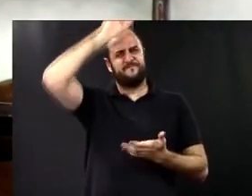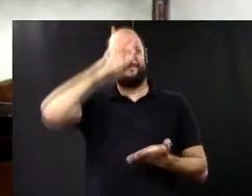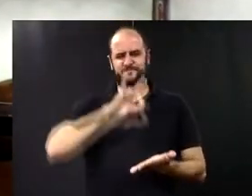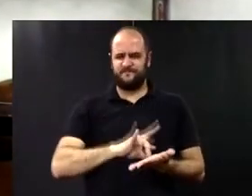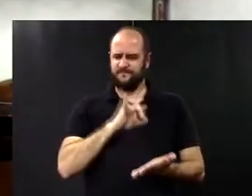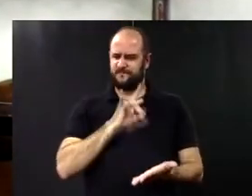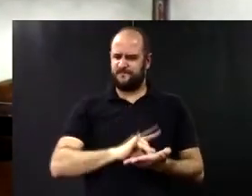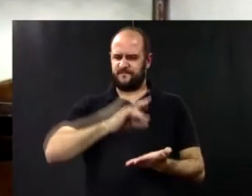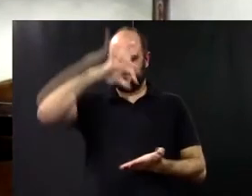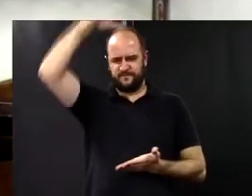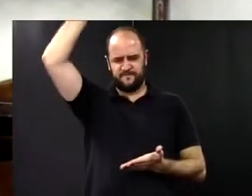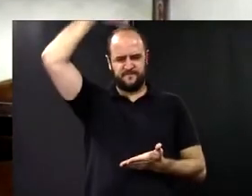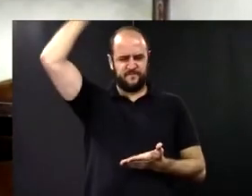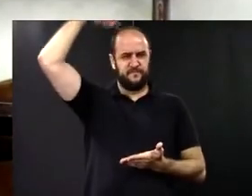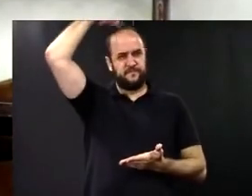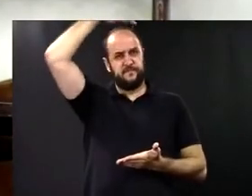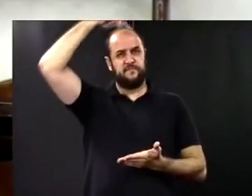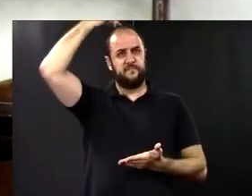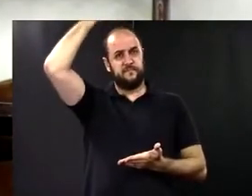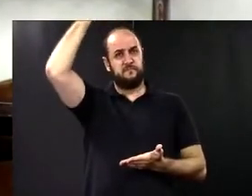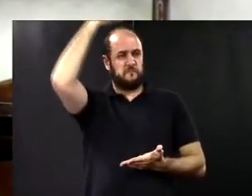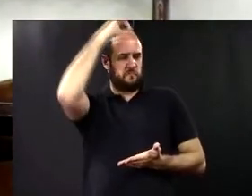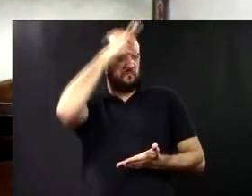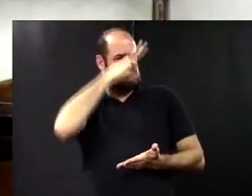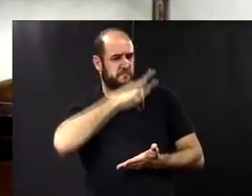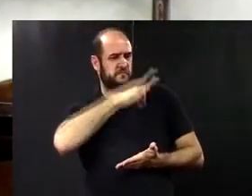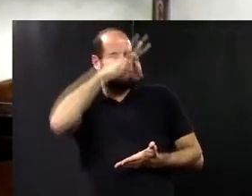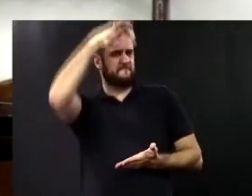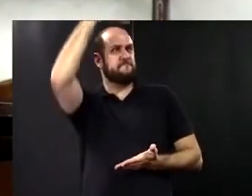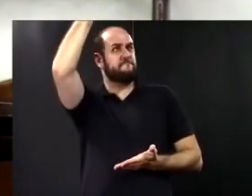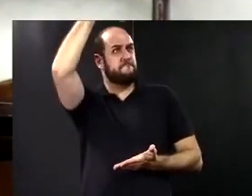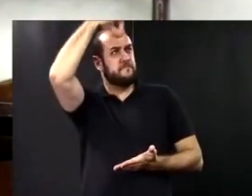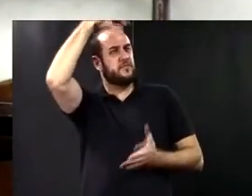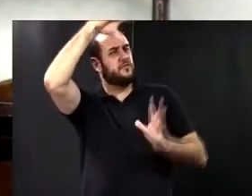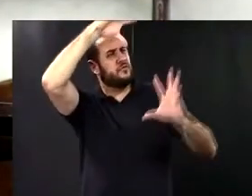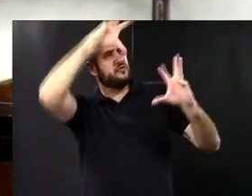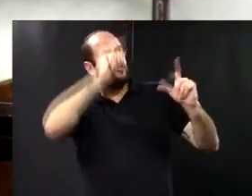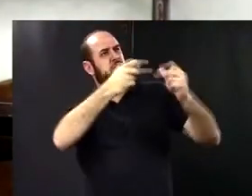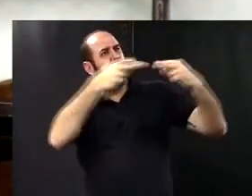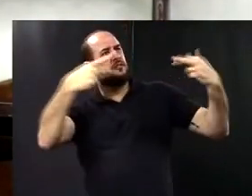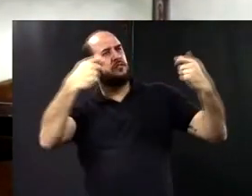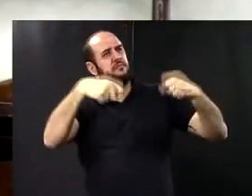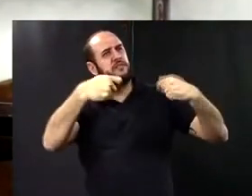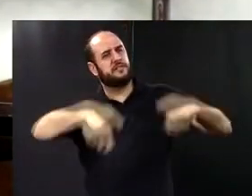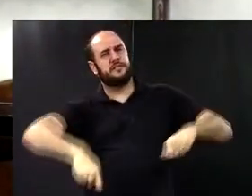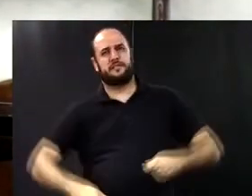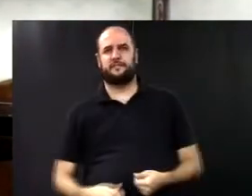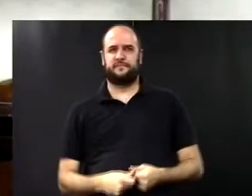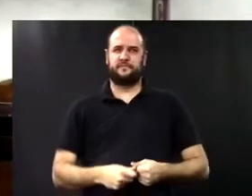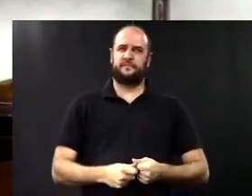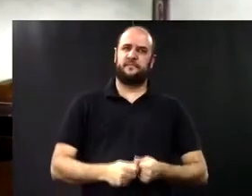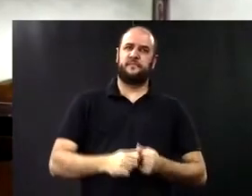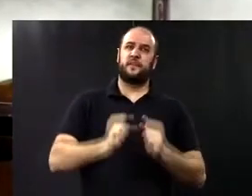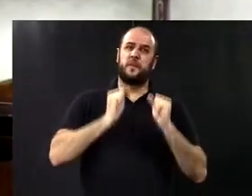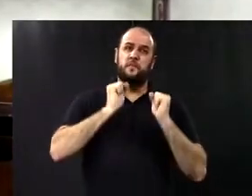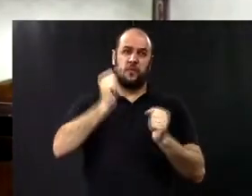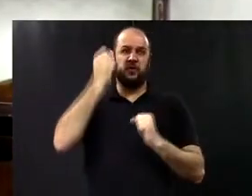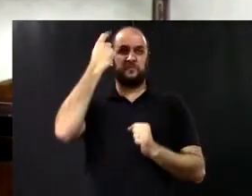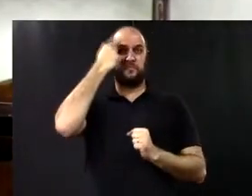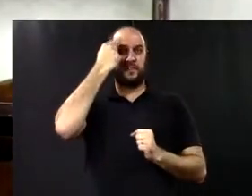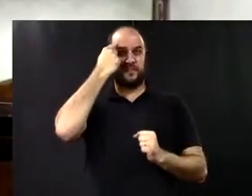o Espírito Santo coloque em nossa mente tudo aquilo que precisamos, para que os nossos